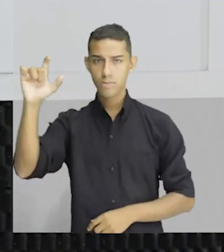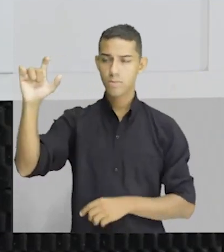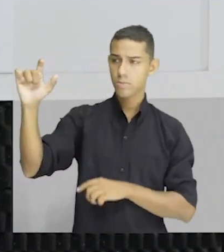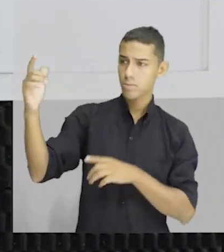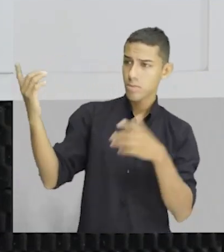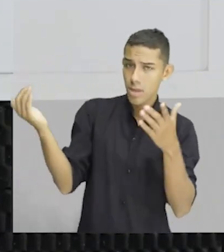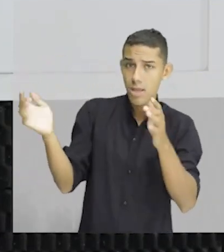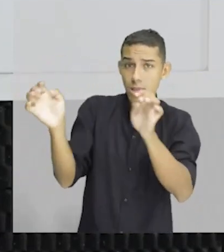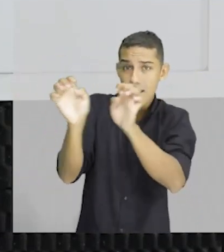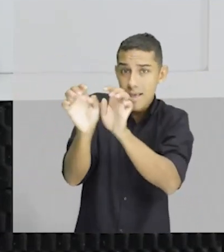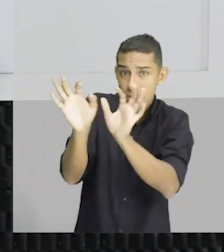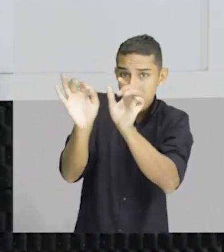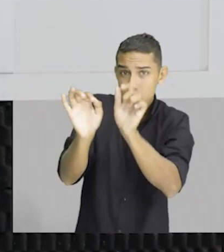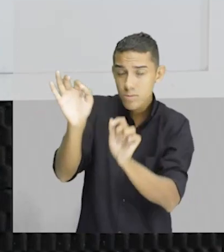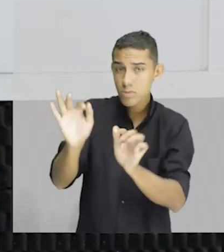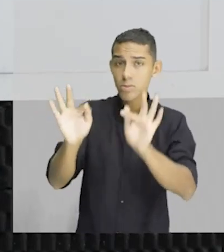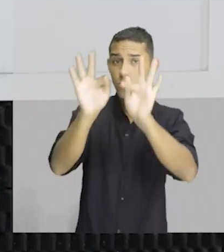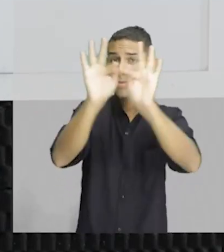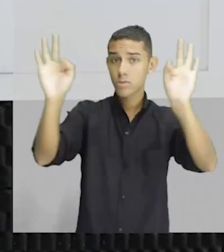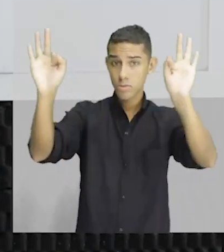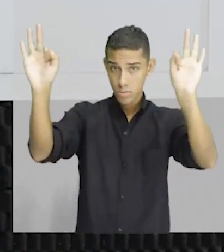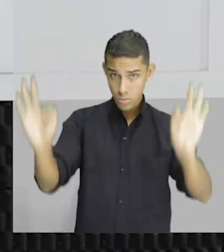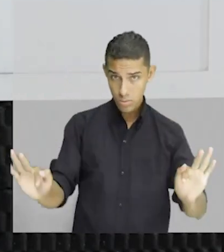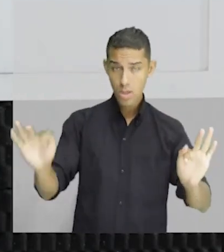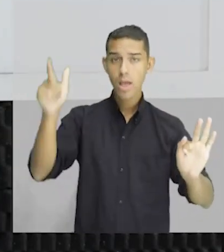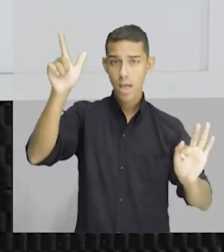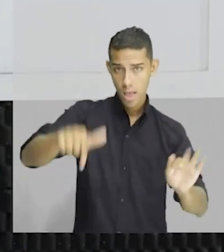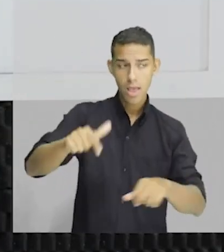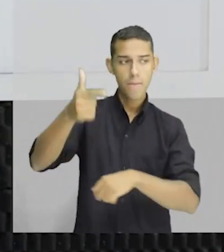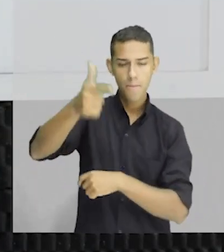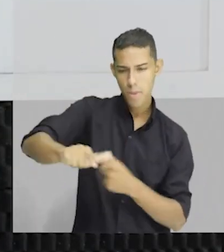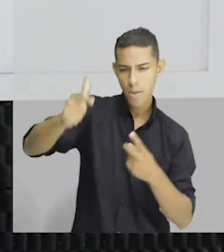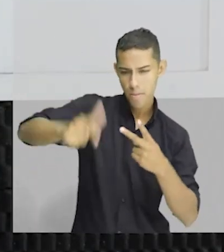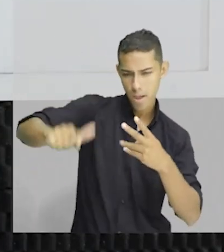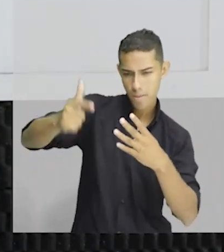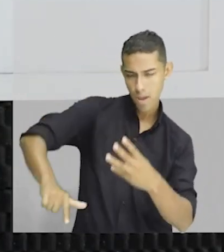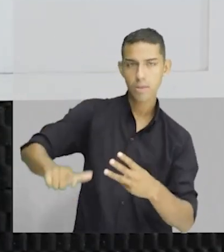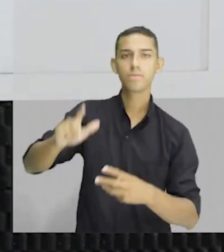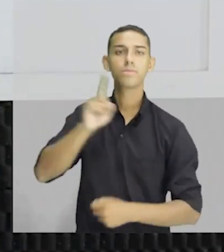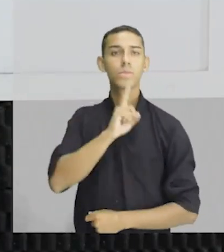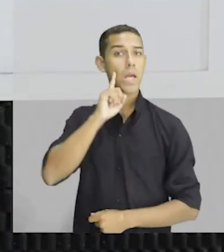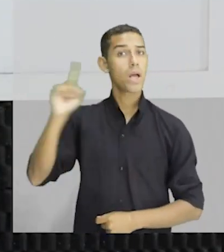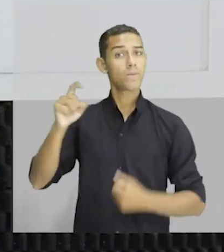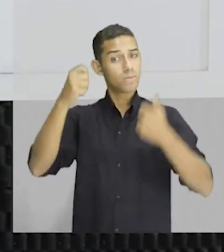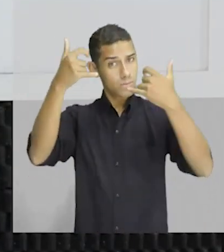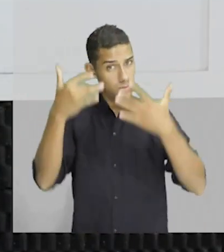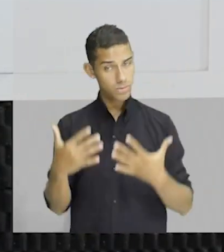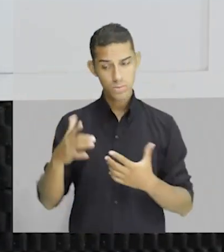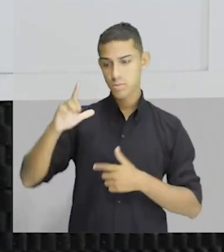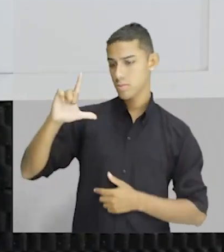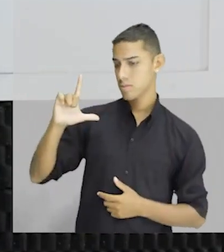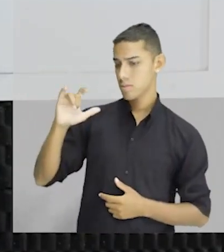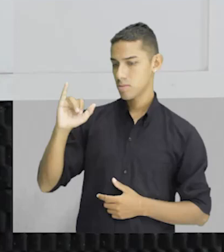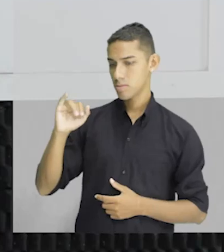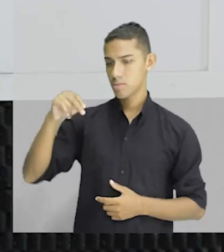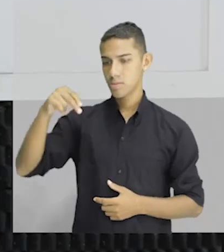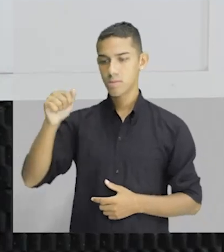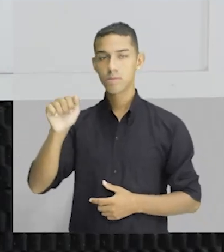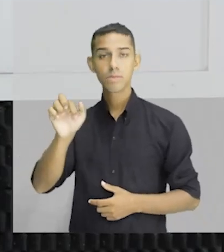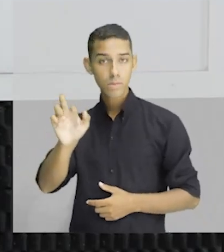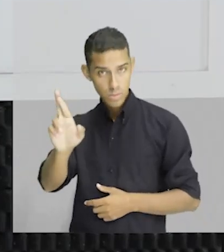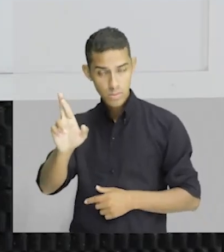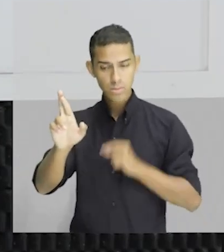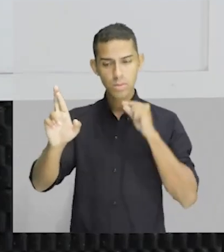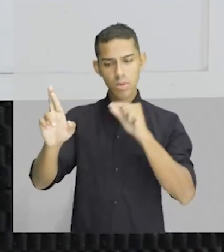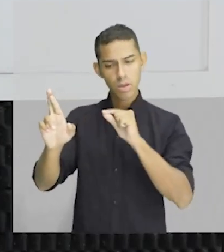sua estrutura, ela é repetitiva. Essa questão aí, ela fala de dilatação linear. Os